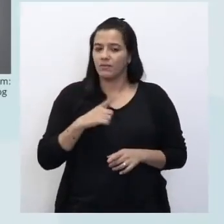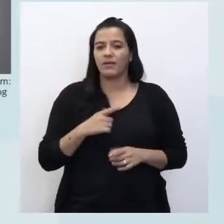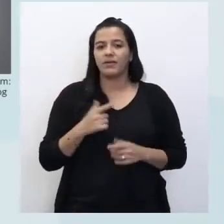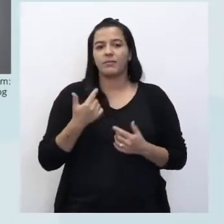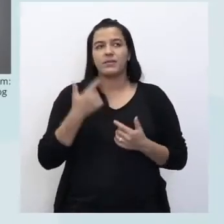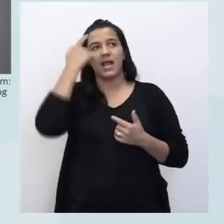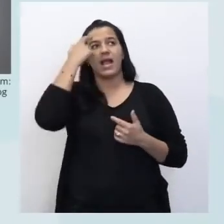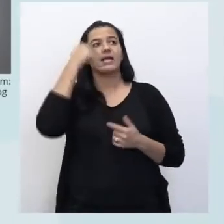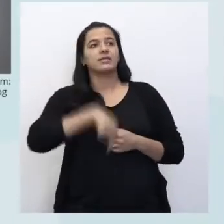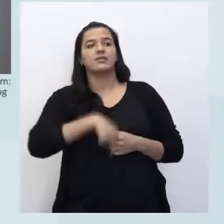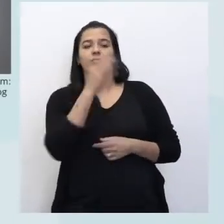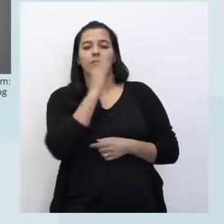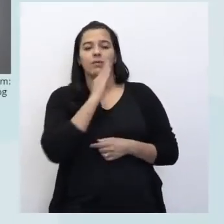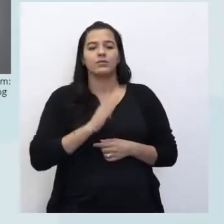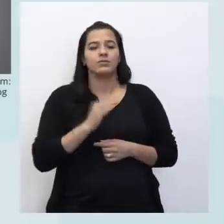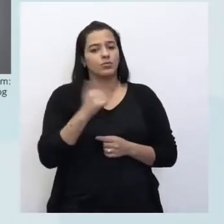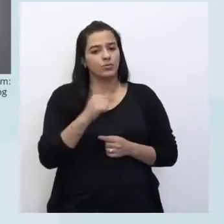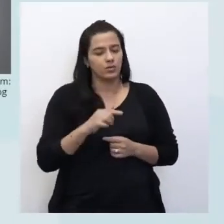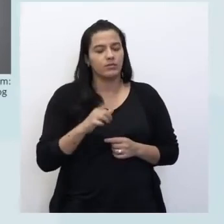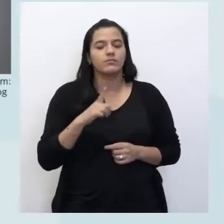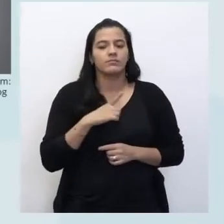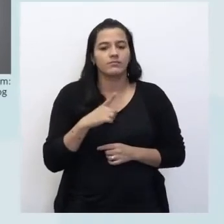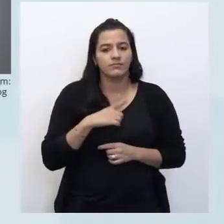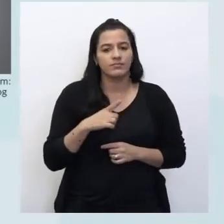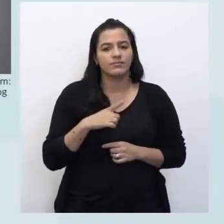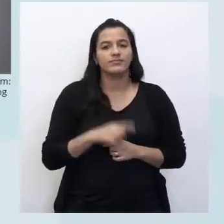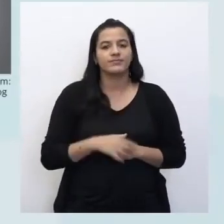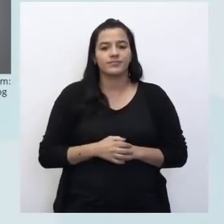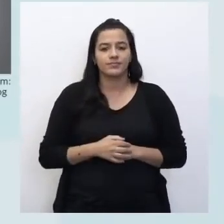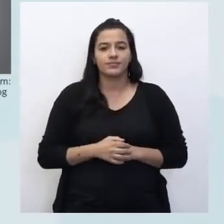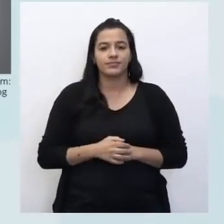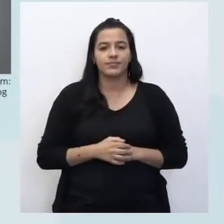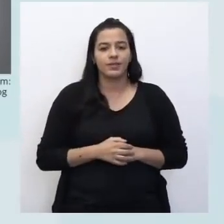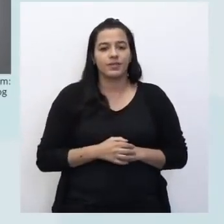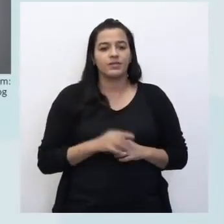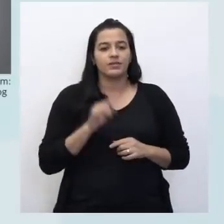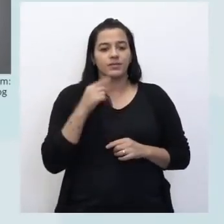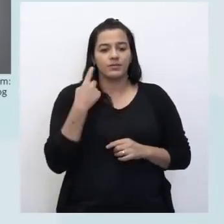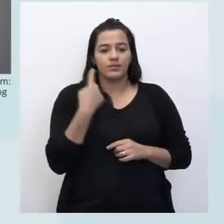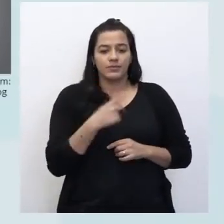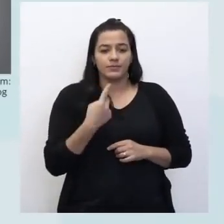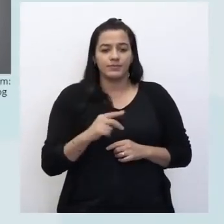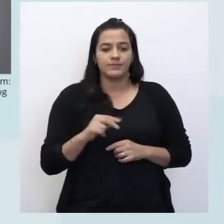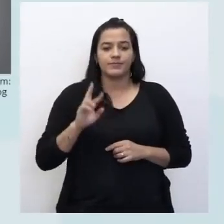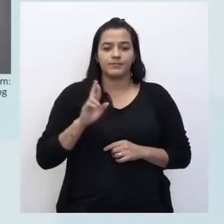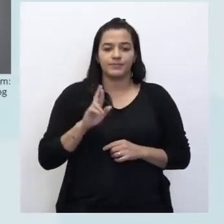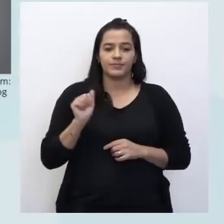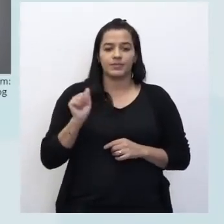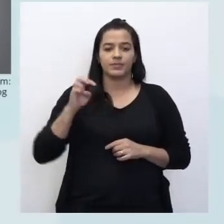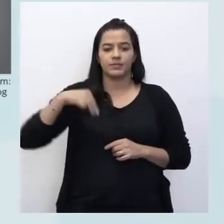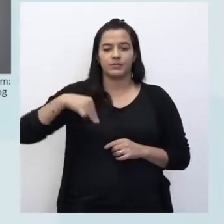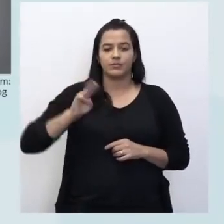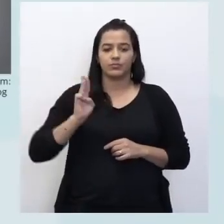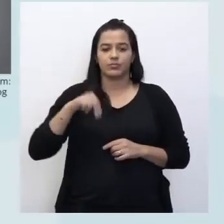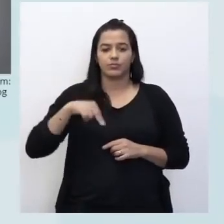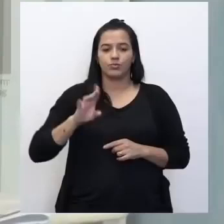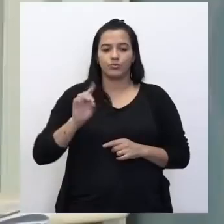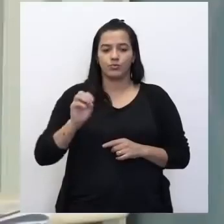inclusive, ajuda a fundar o que ficou conhecido como Sociedade Eugênica de São